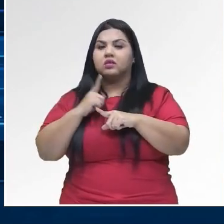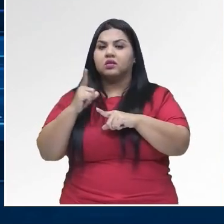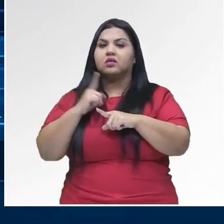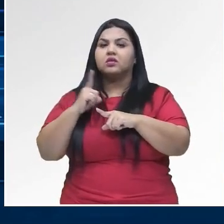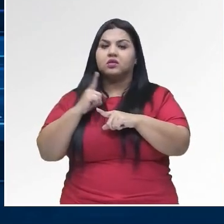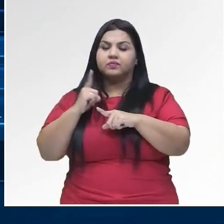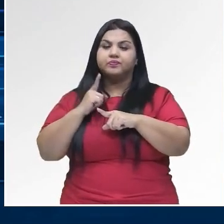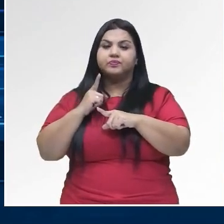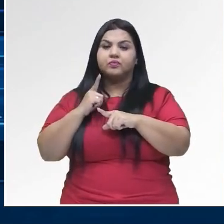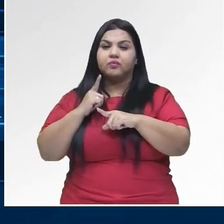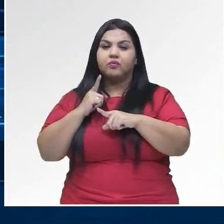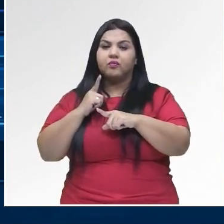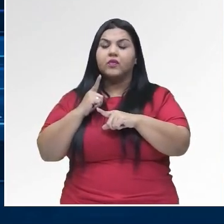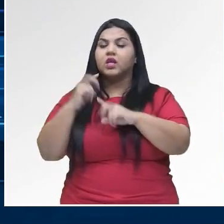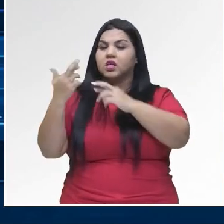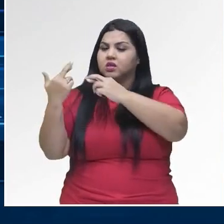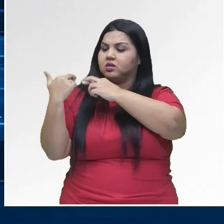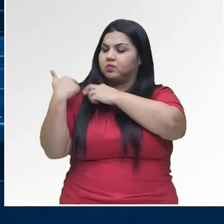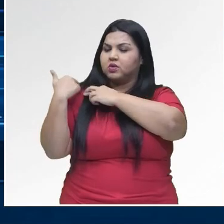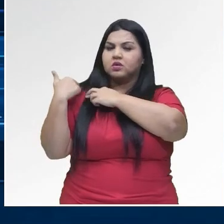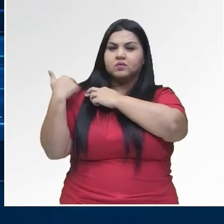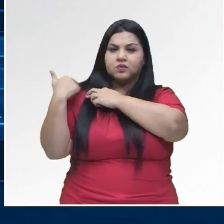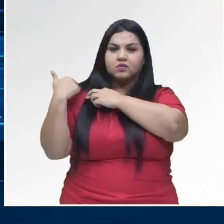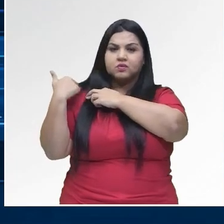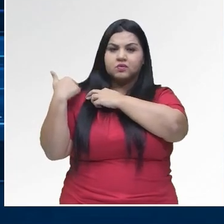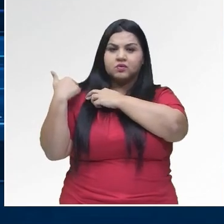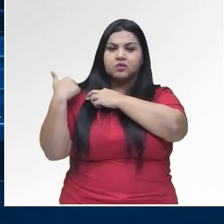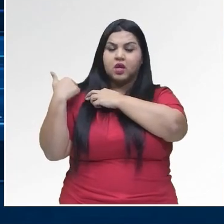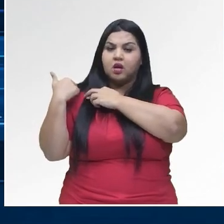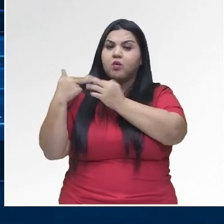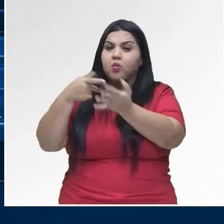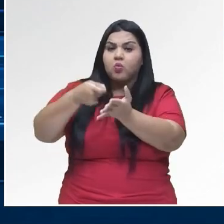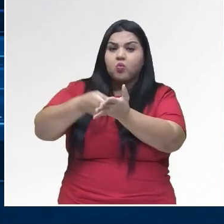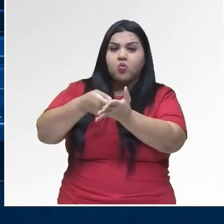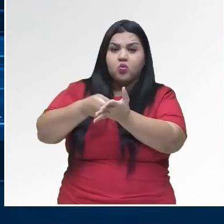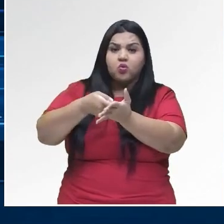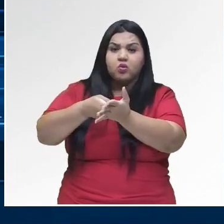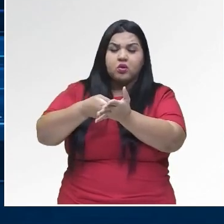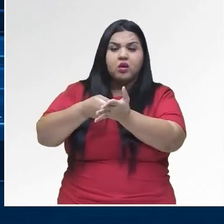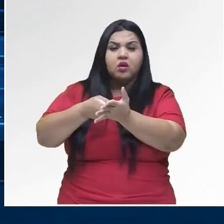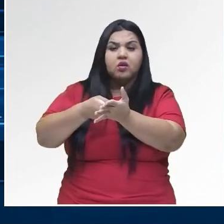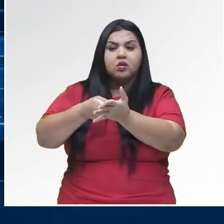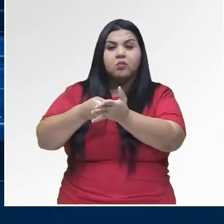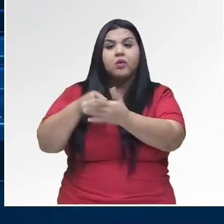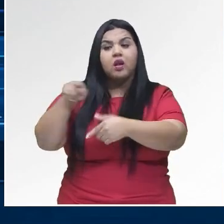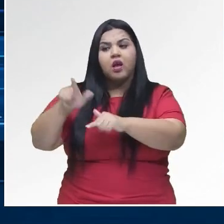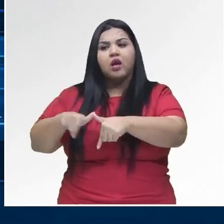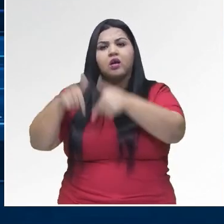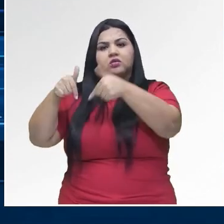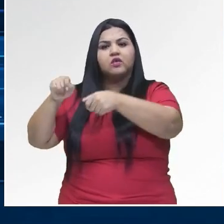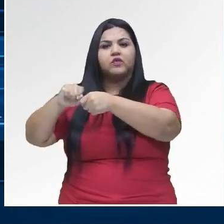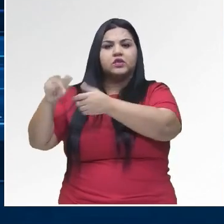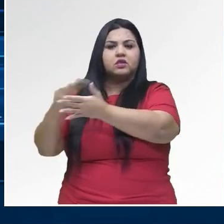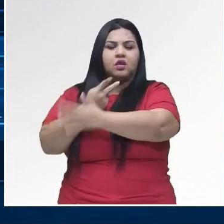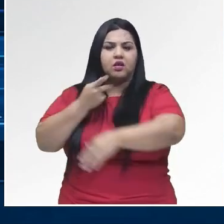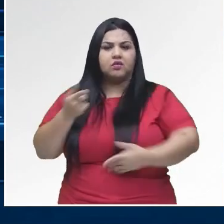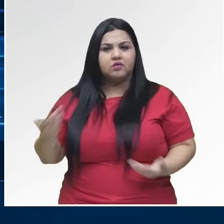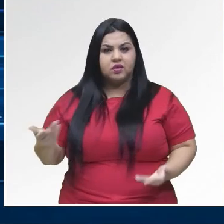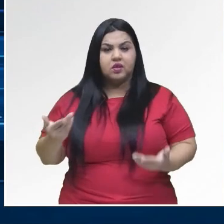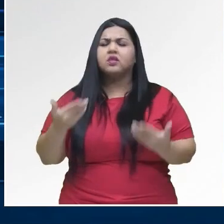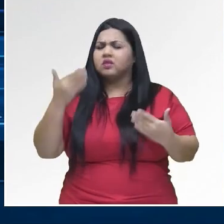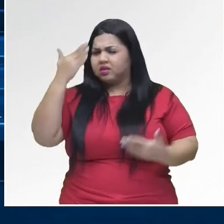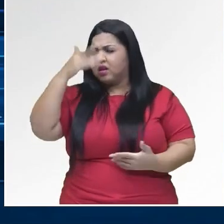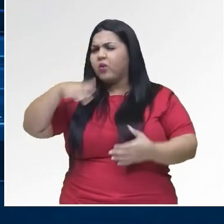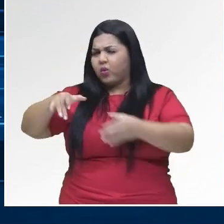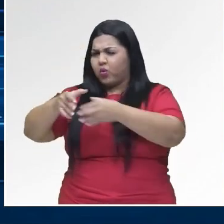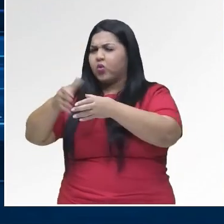há a responsabilidade, há a punição por aquele ato que está sendo feito errado. Então, ele sabe o que é